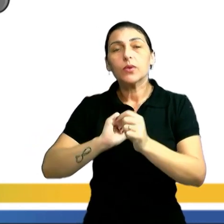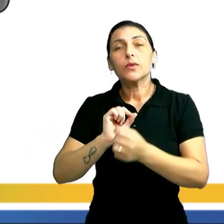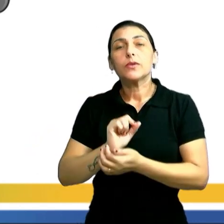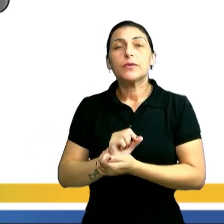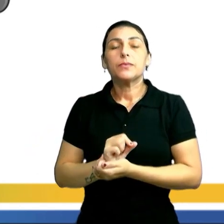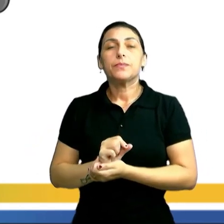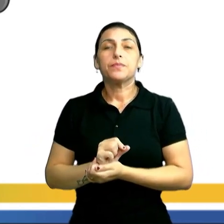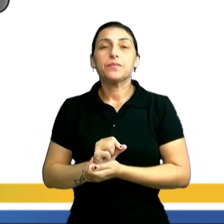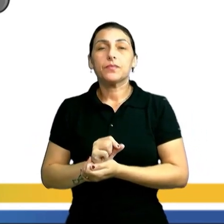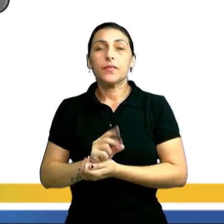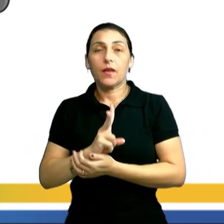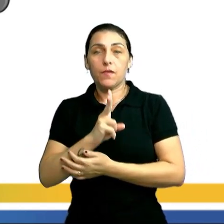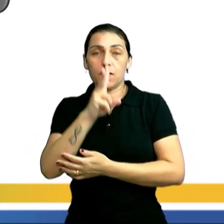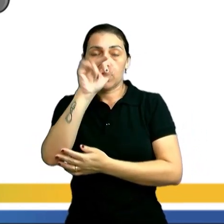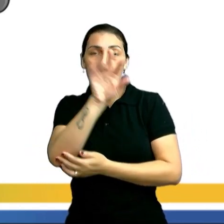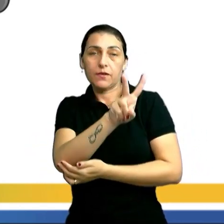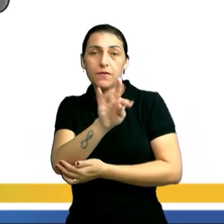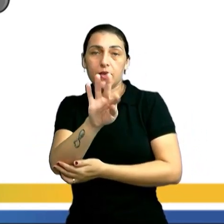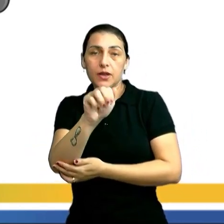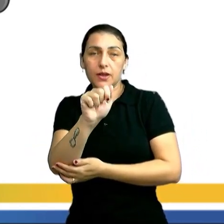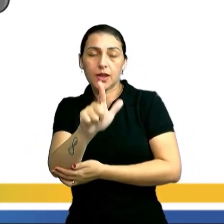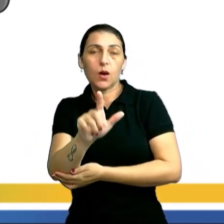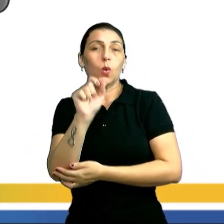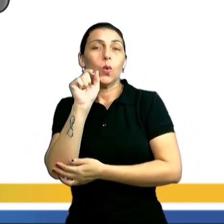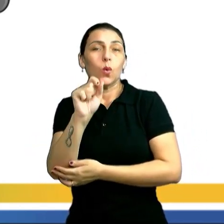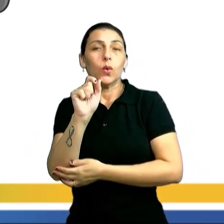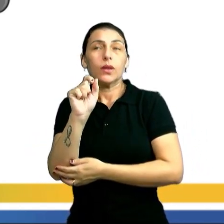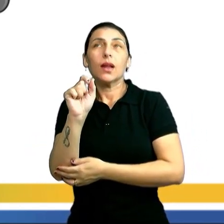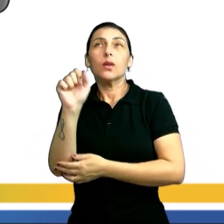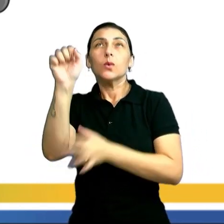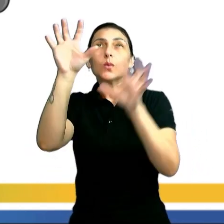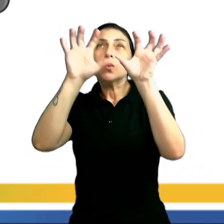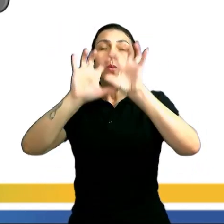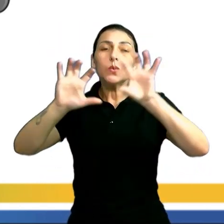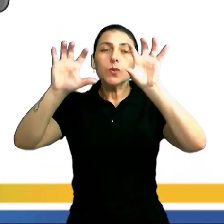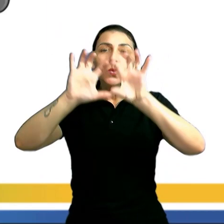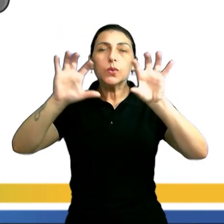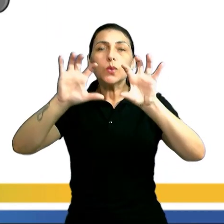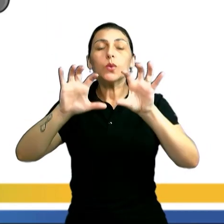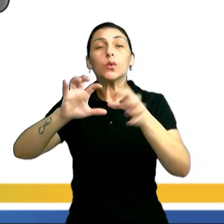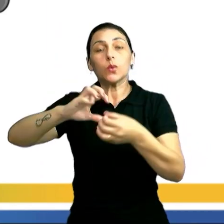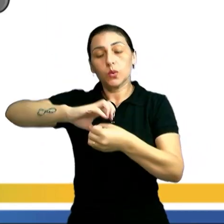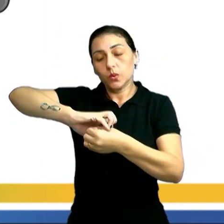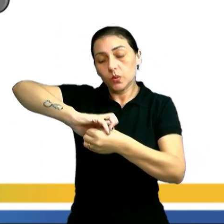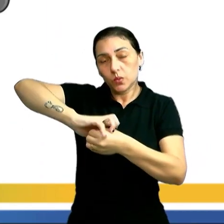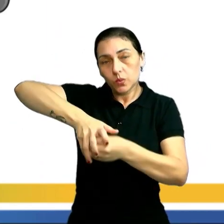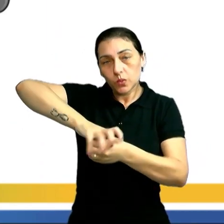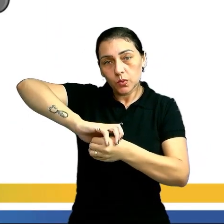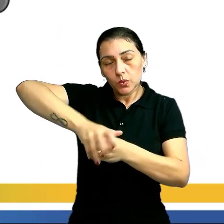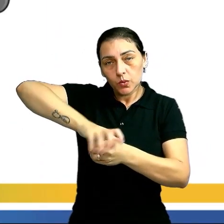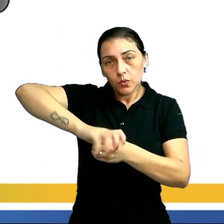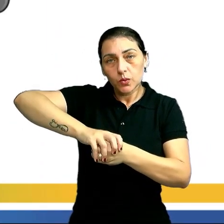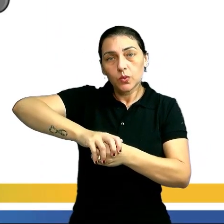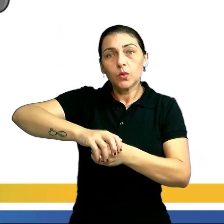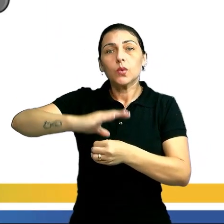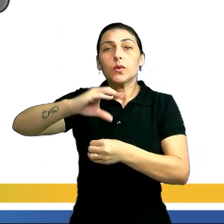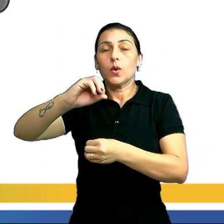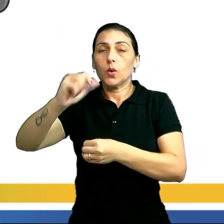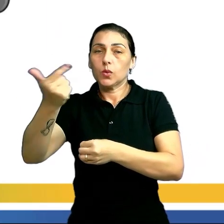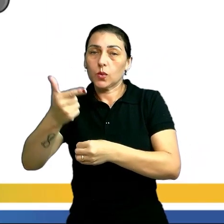a força vital, que seria o que estaria no ar. Nos frascos com o